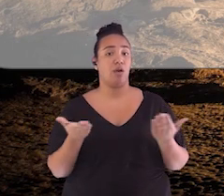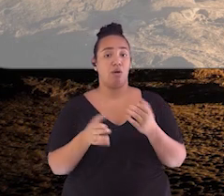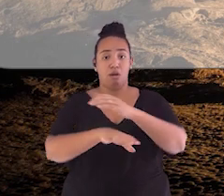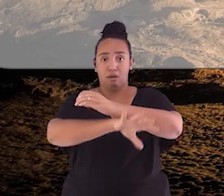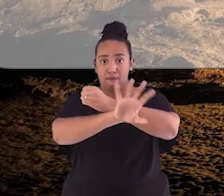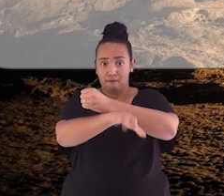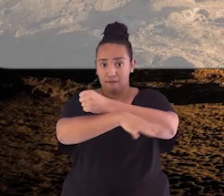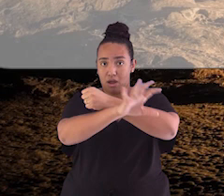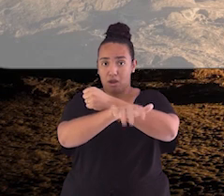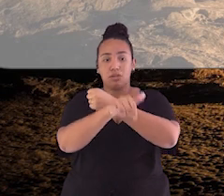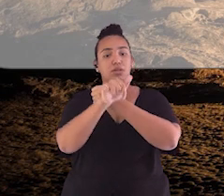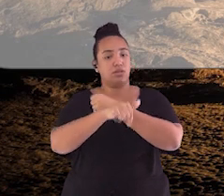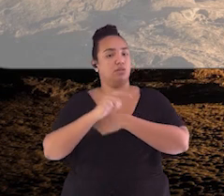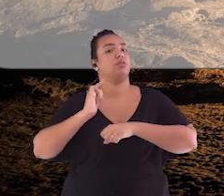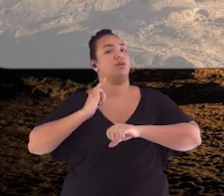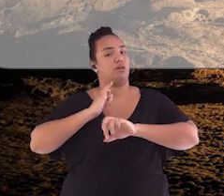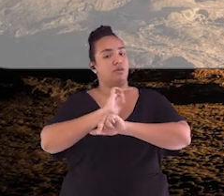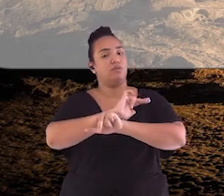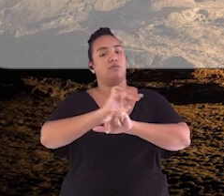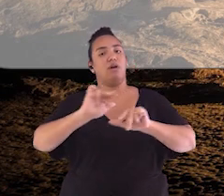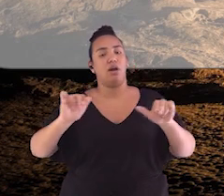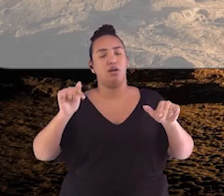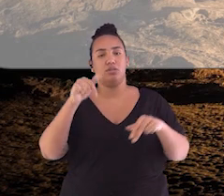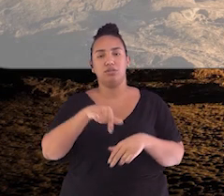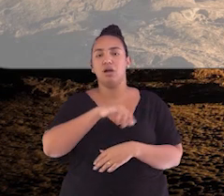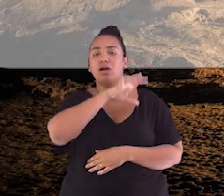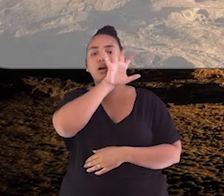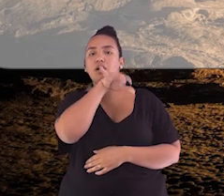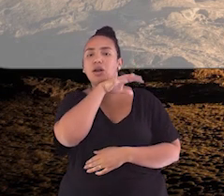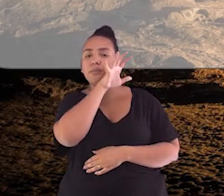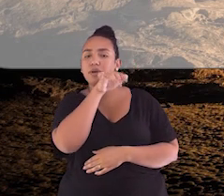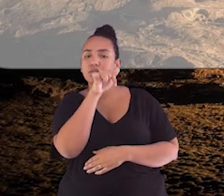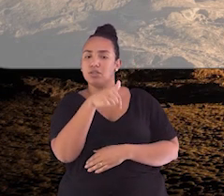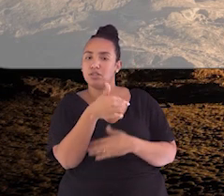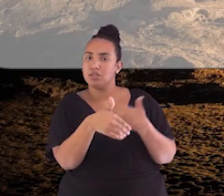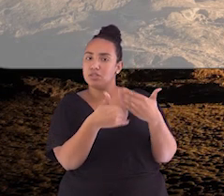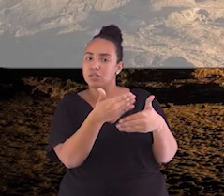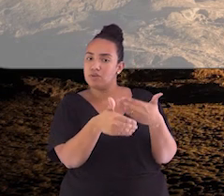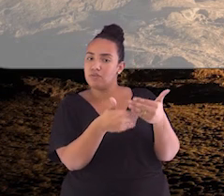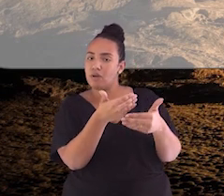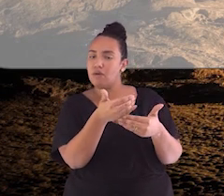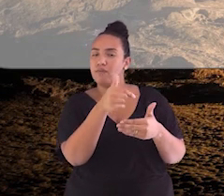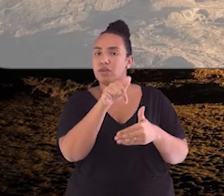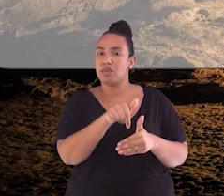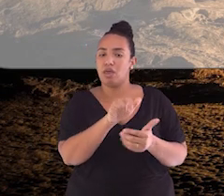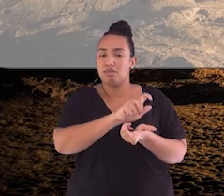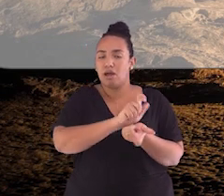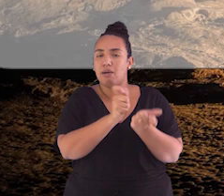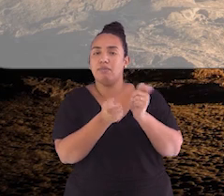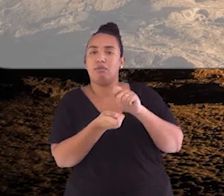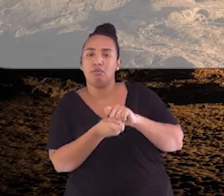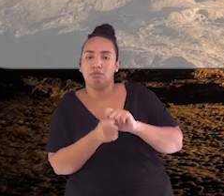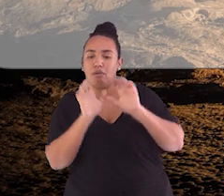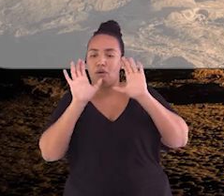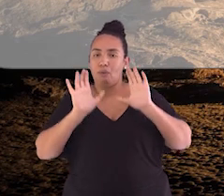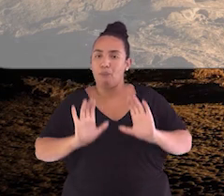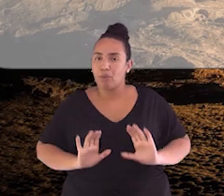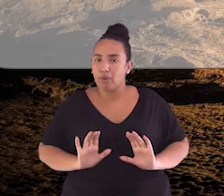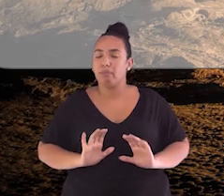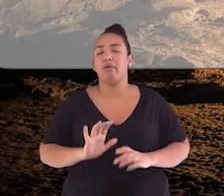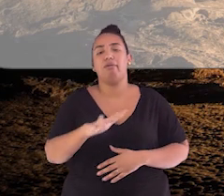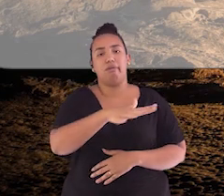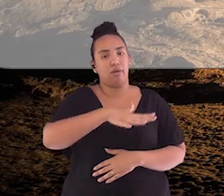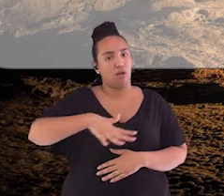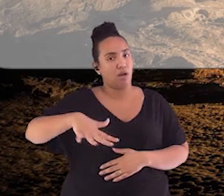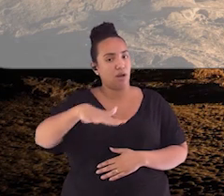é bem mais diversificada. Os animais, eles se desenvolvem um comportamento para esse tipo de ambiente específico.